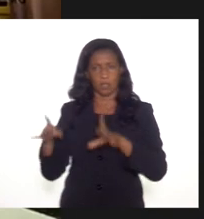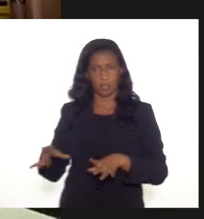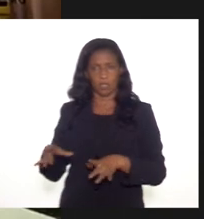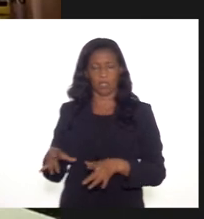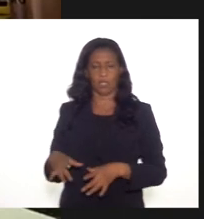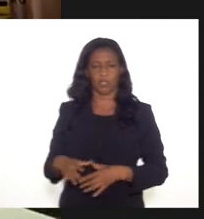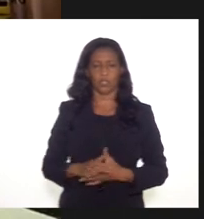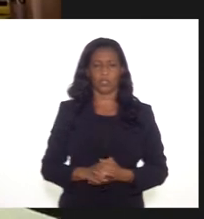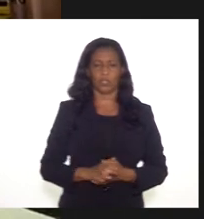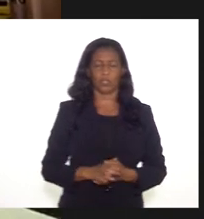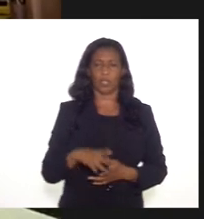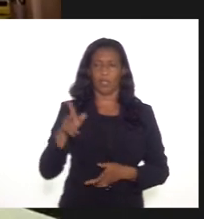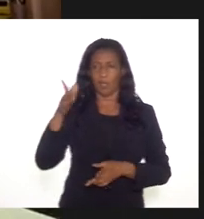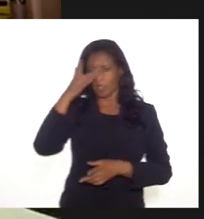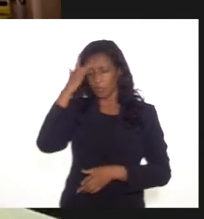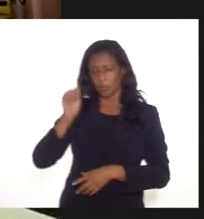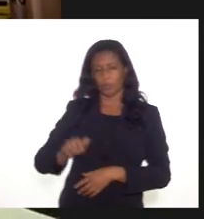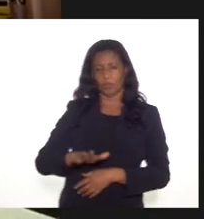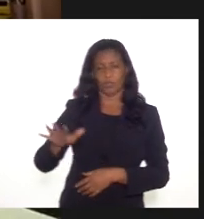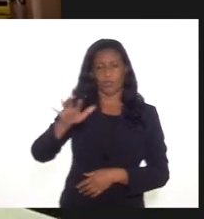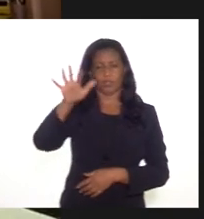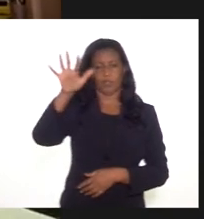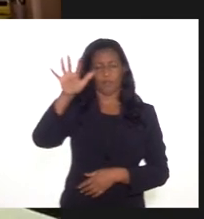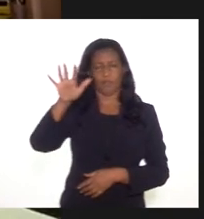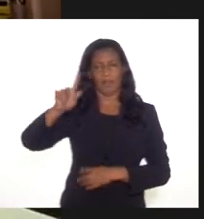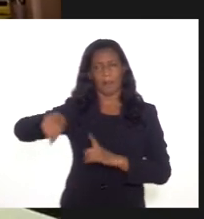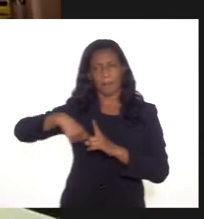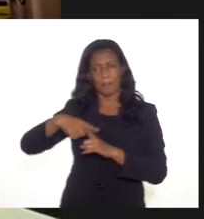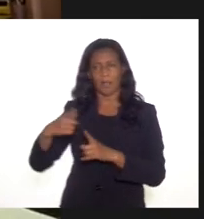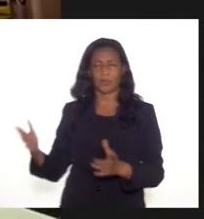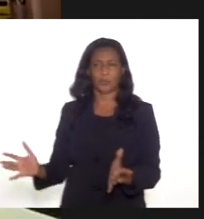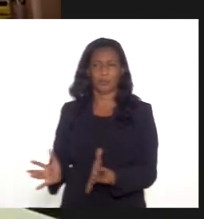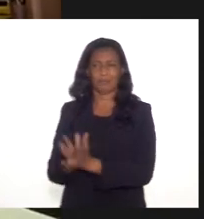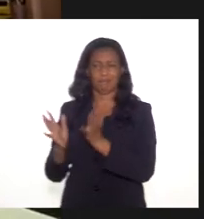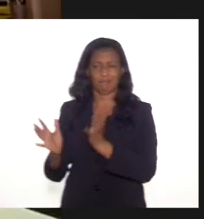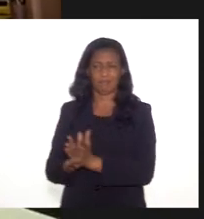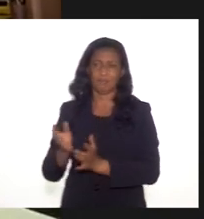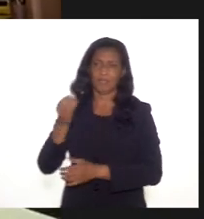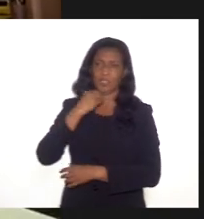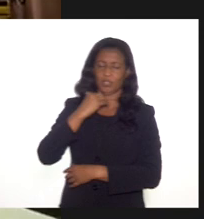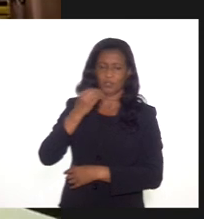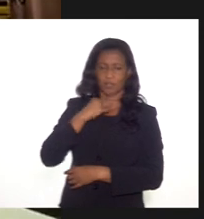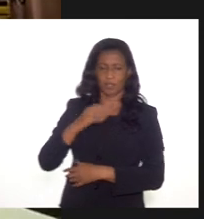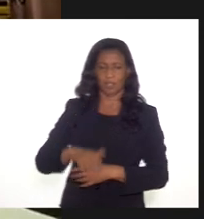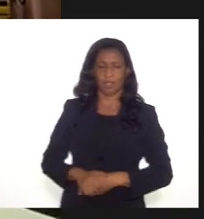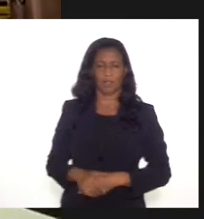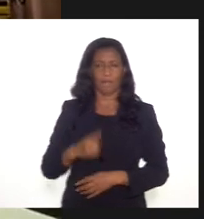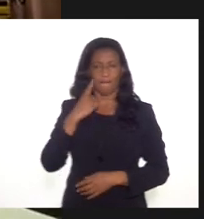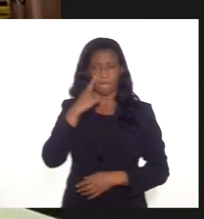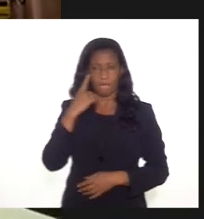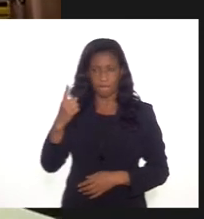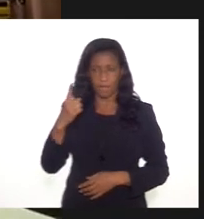população nas favelas e nas periferias mais vulnerabilizadas. A gente viu agora a chacina que ocorreu no